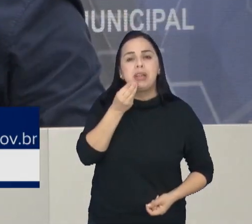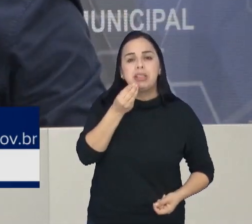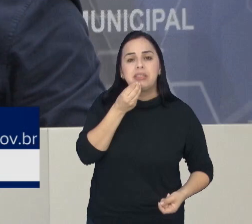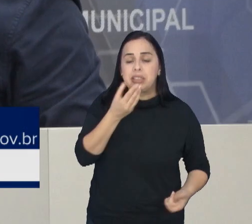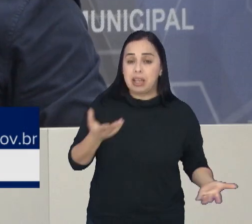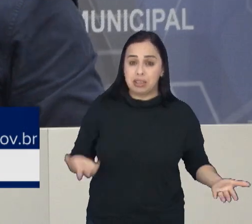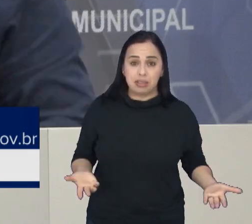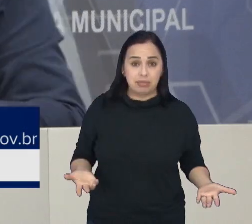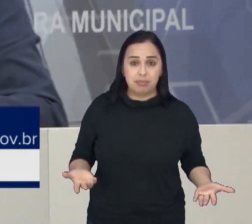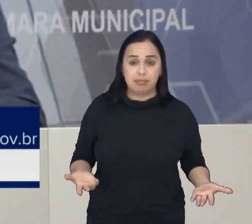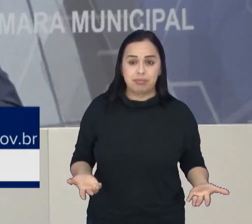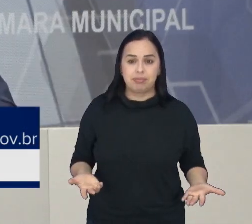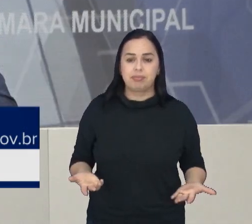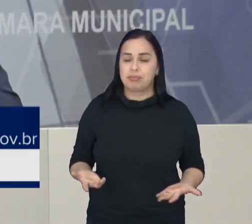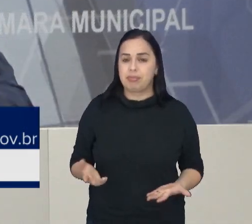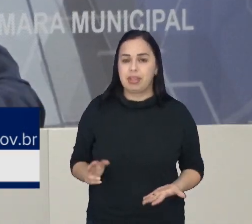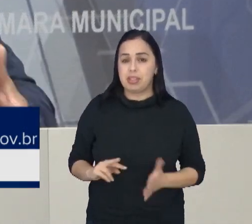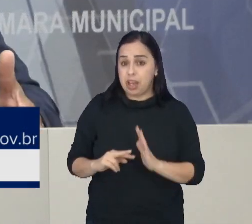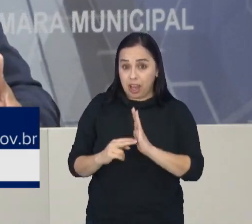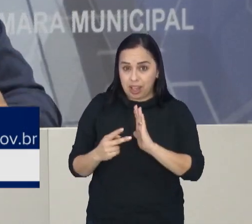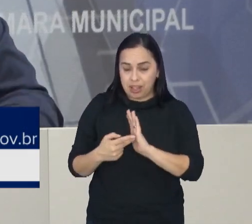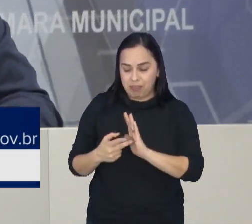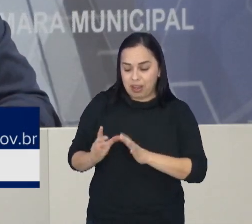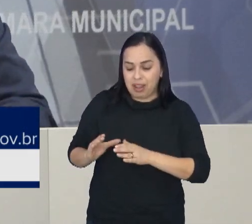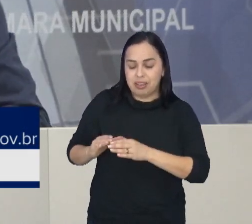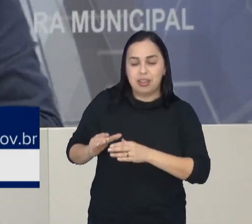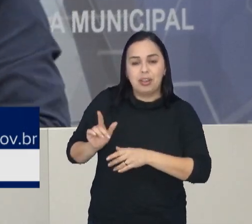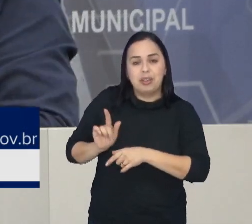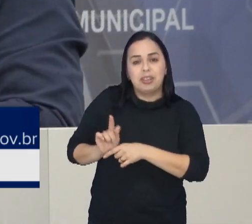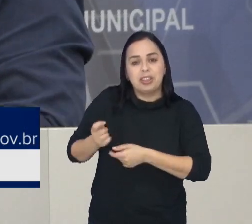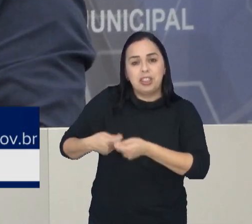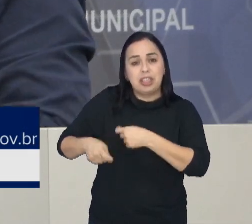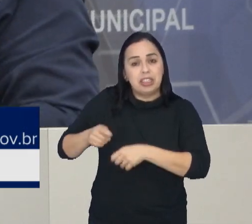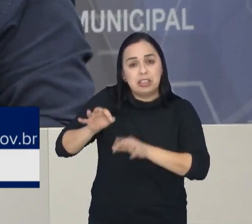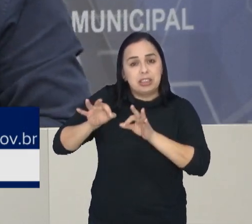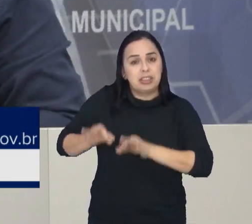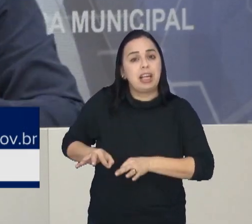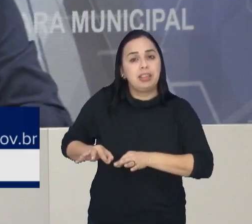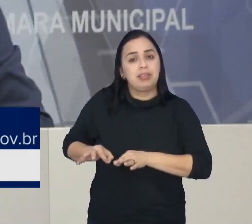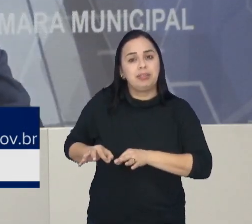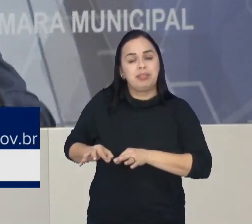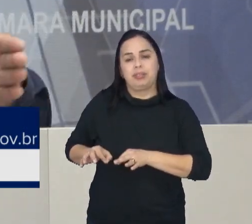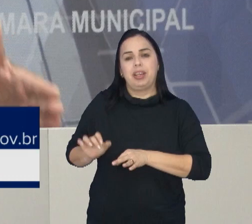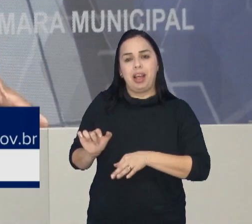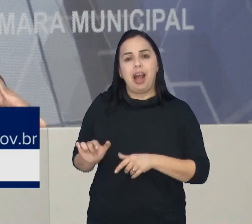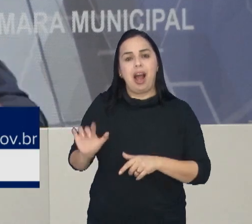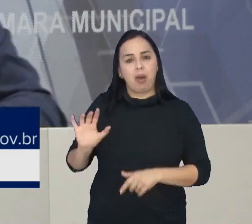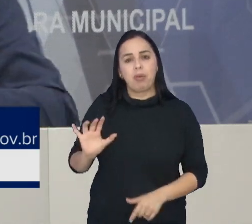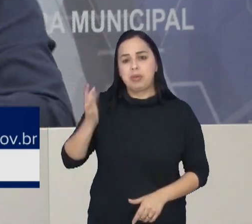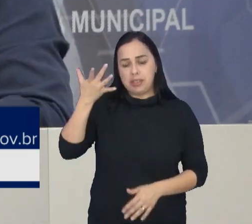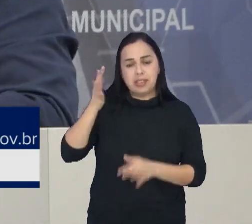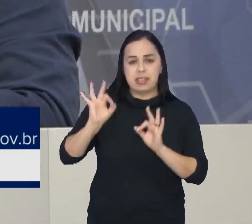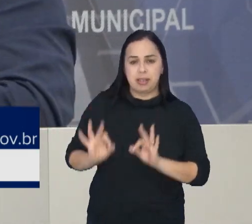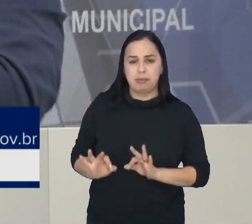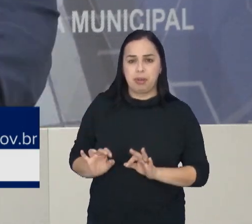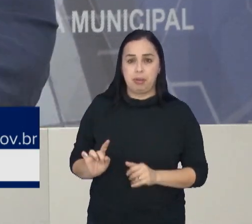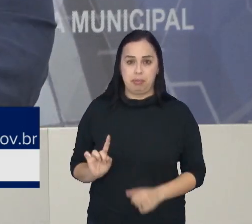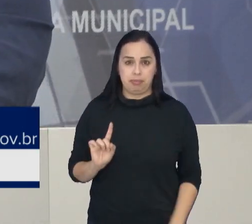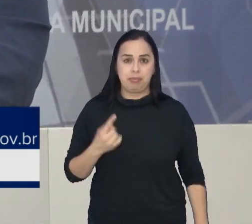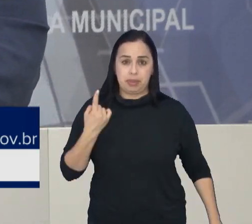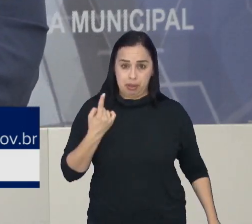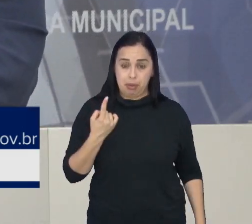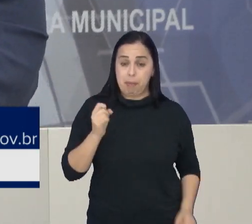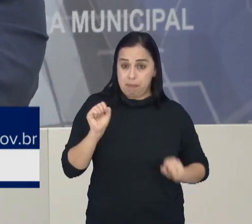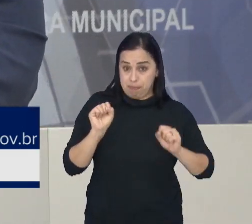todo mundo. Então, isso é gestão. Isto é fazer a coisa certa. Primeiro porque